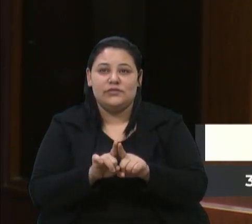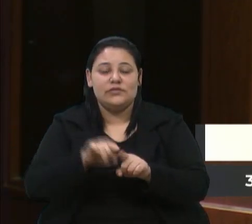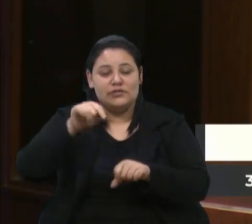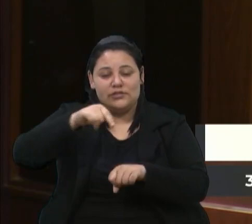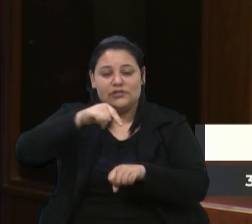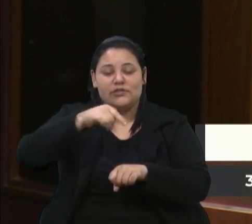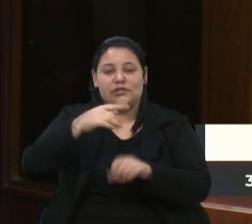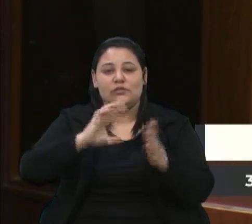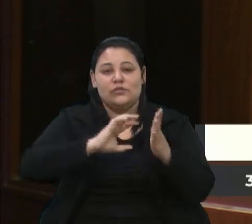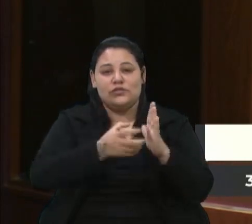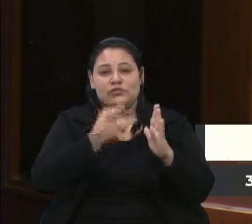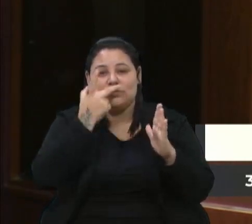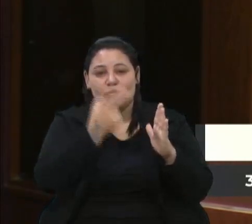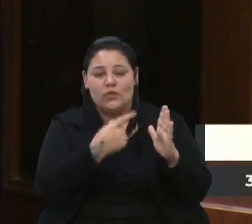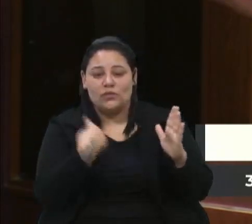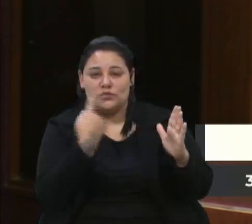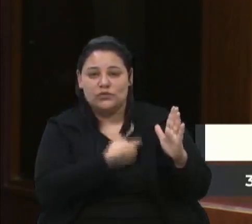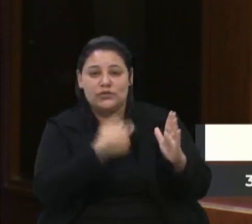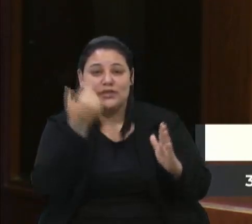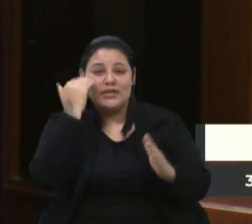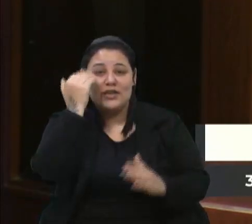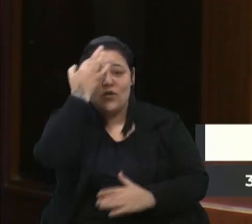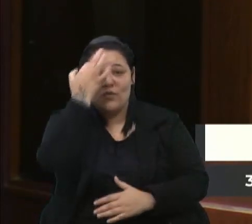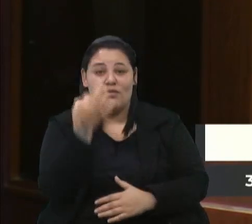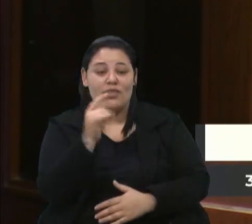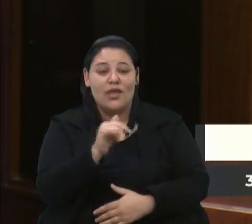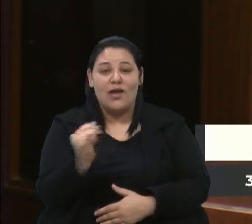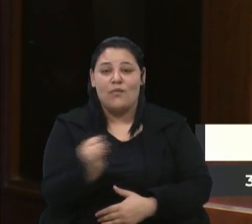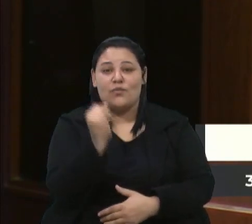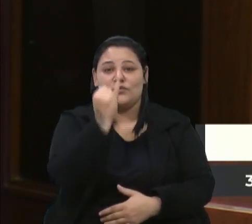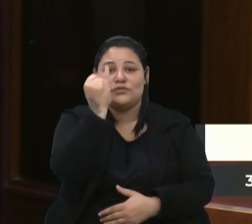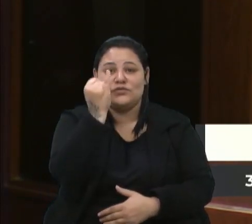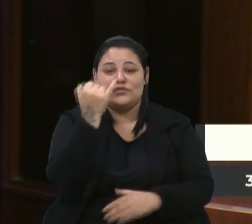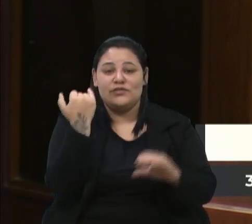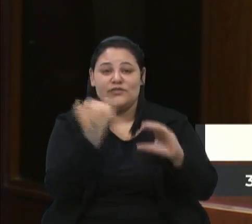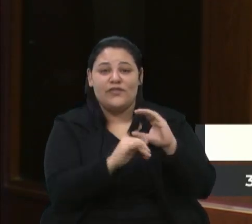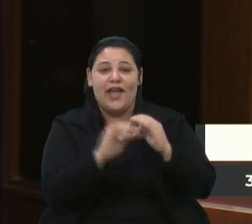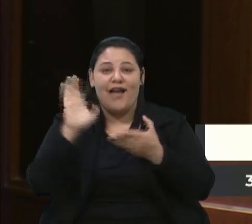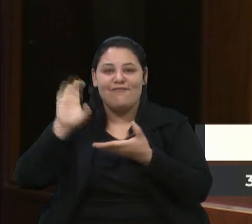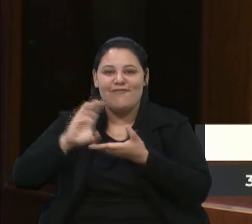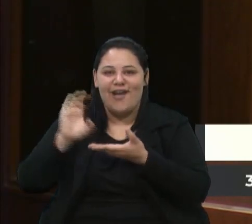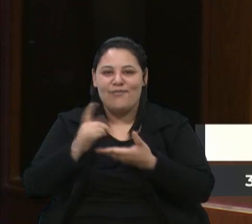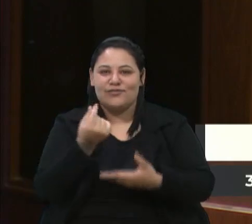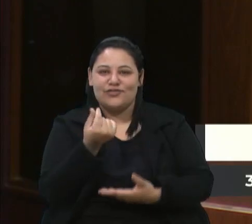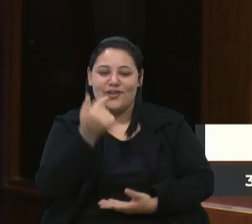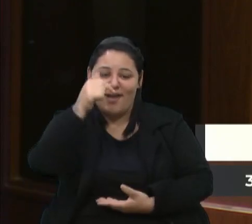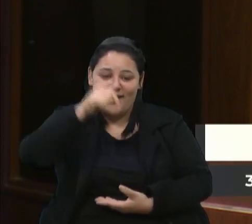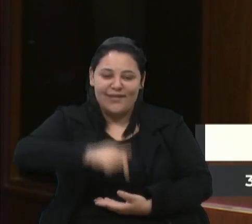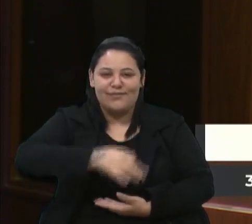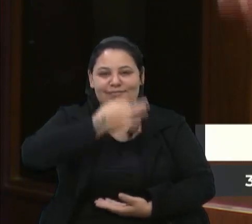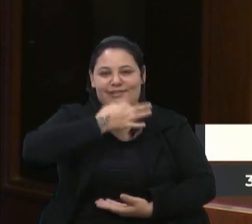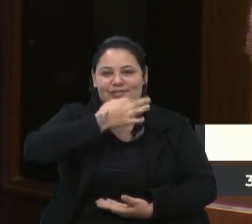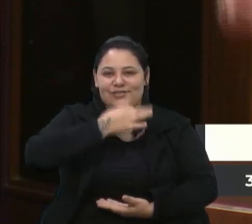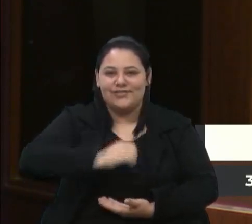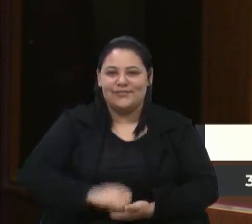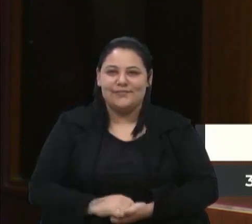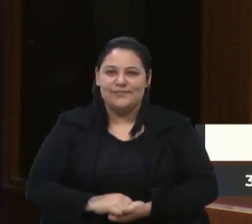que nós, entende que é importante mandar recursos aqui para Caxias do Sul. E